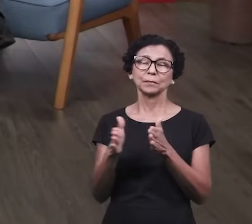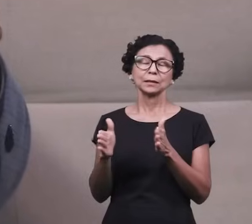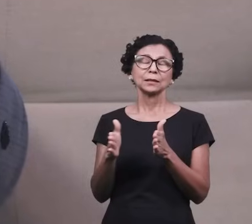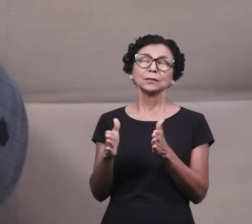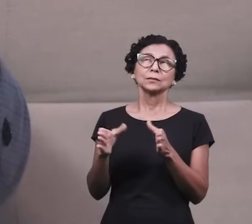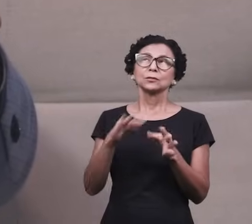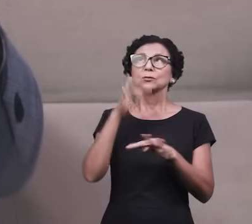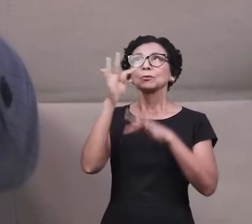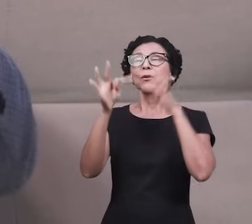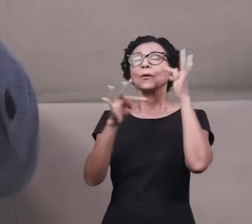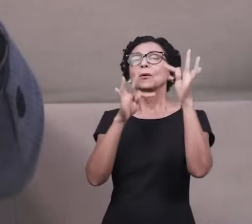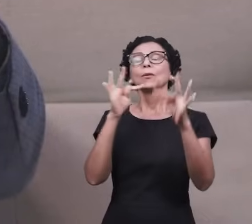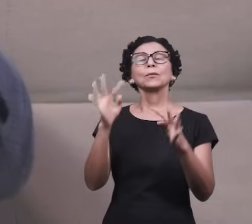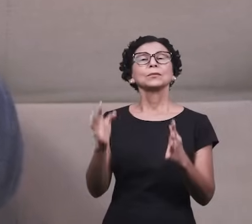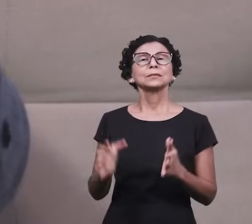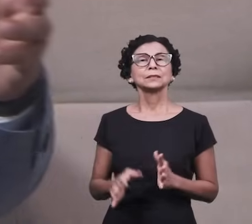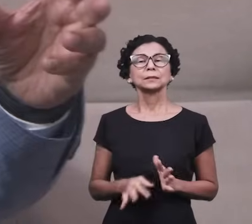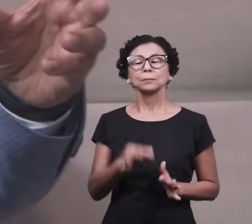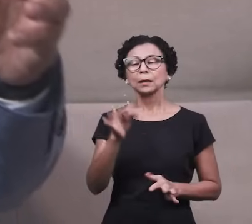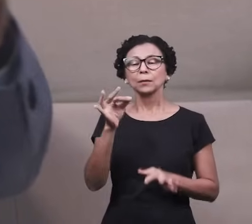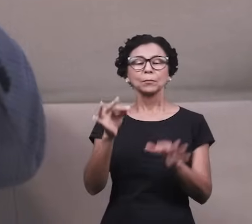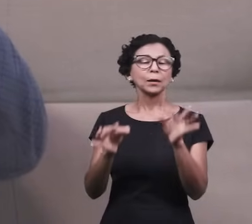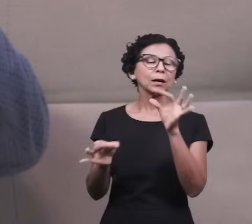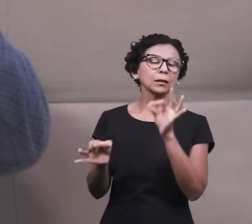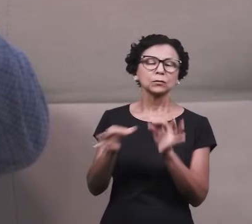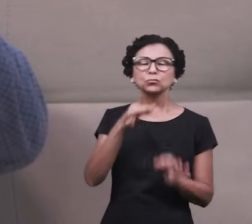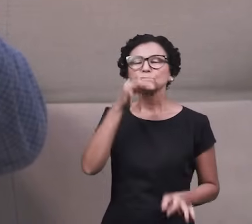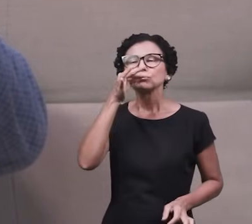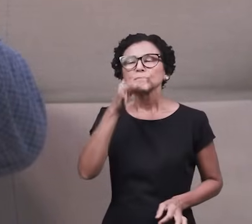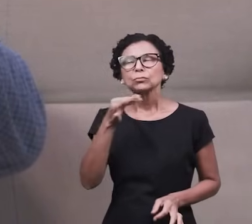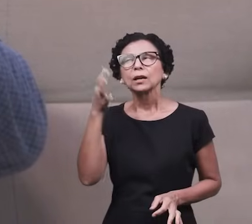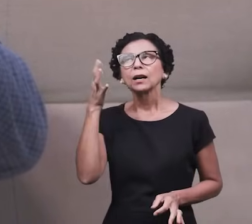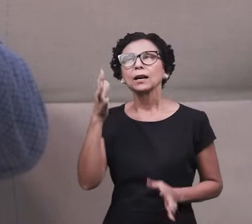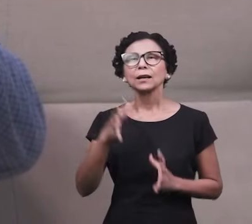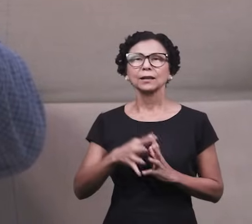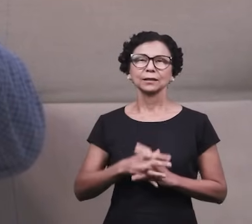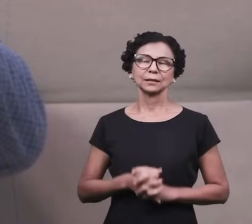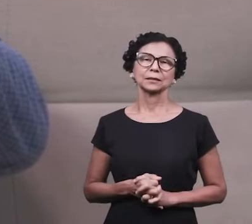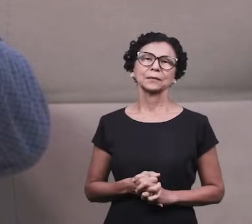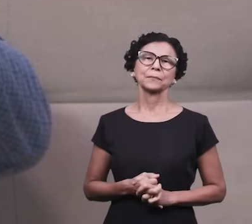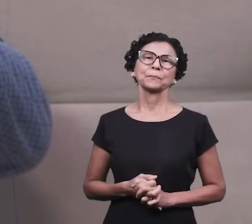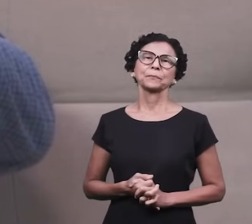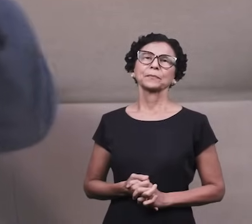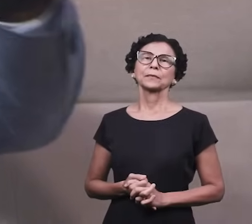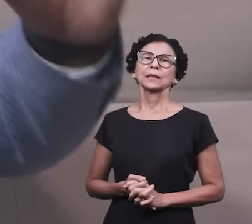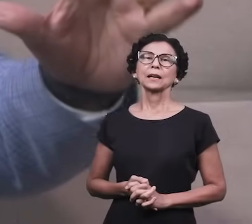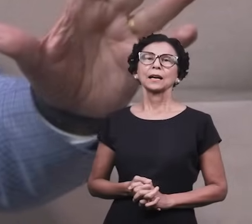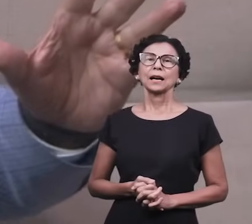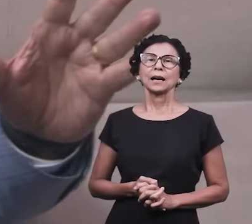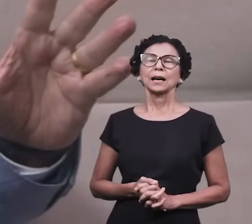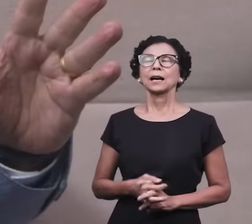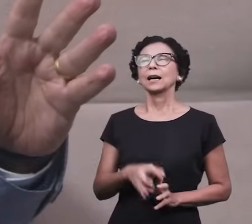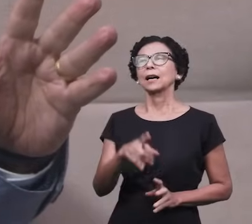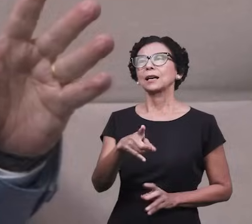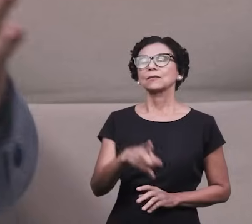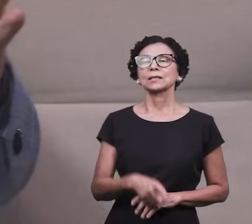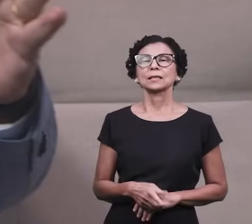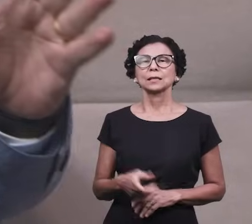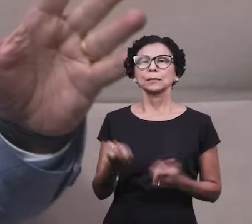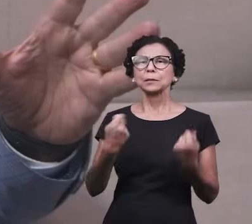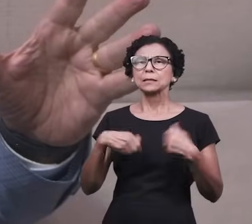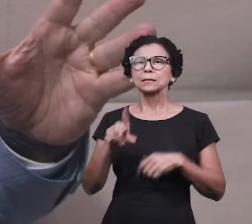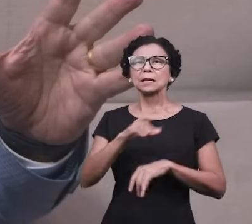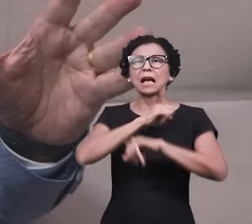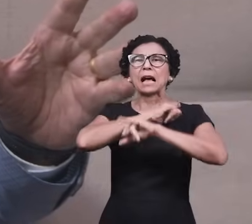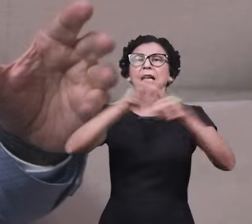ninguém precisa dizer assim, anunciar, a primavera chegou. Você